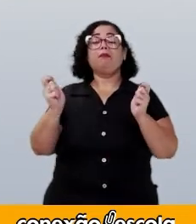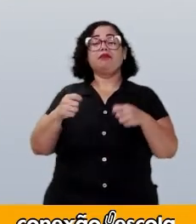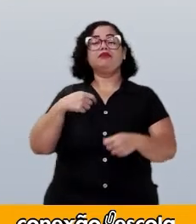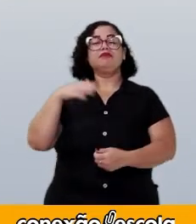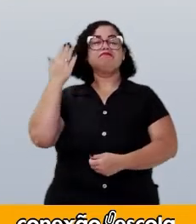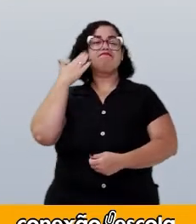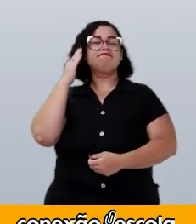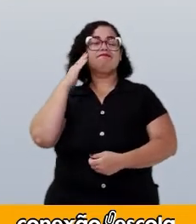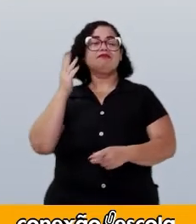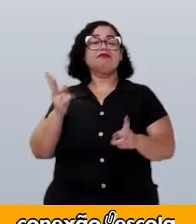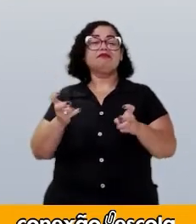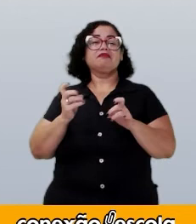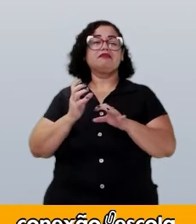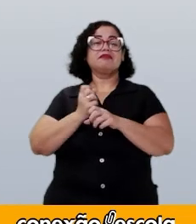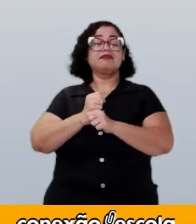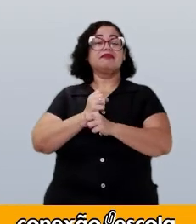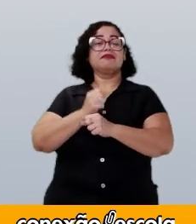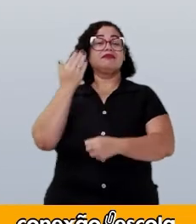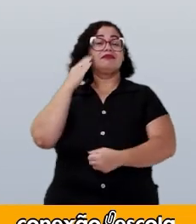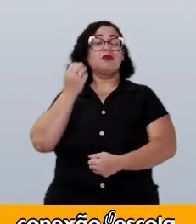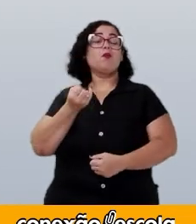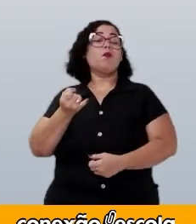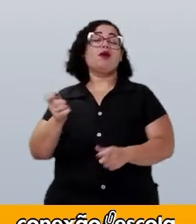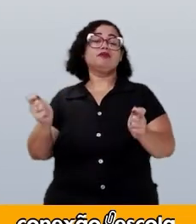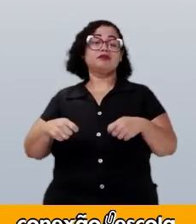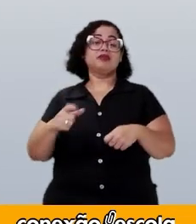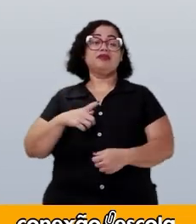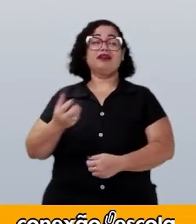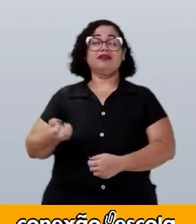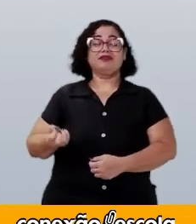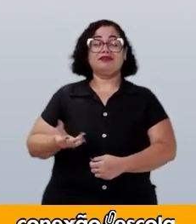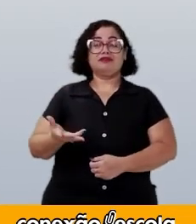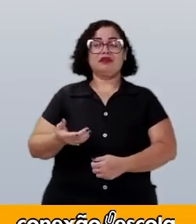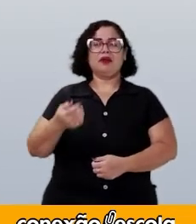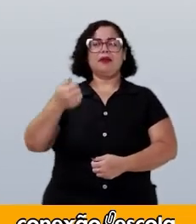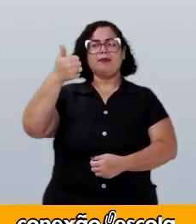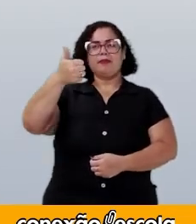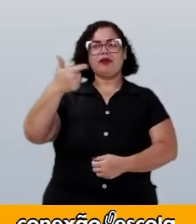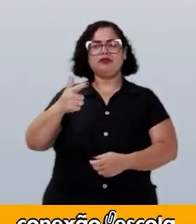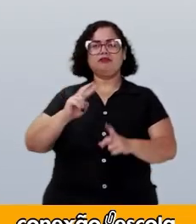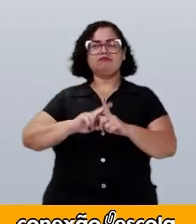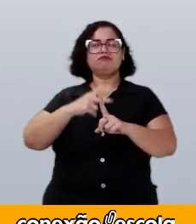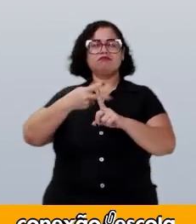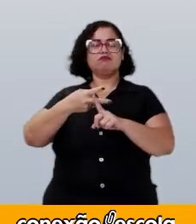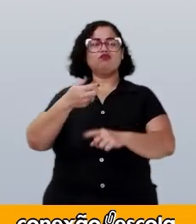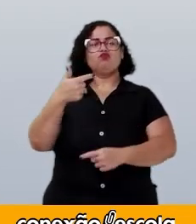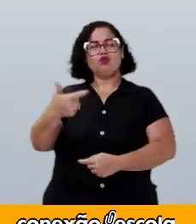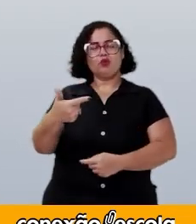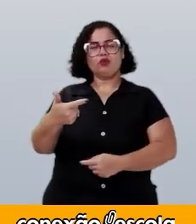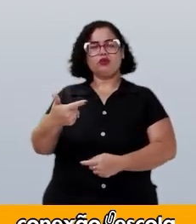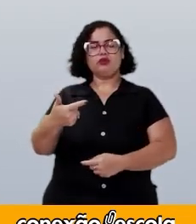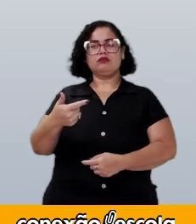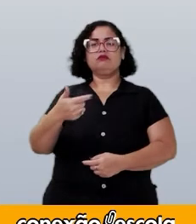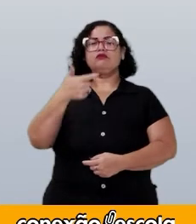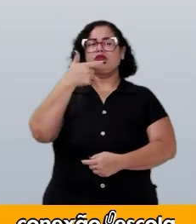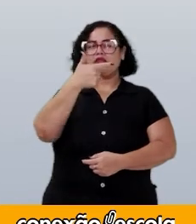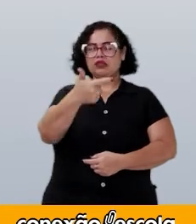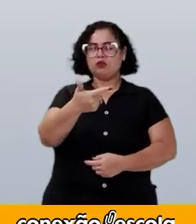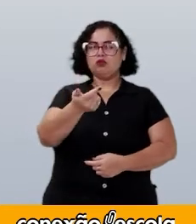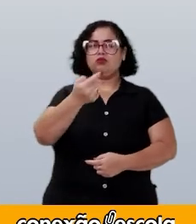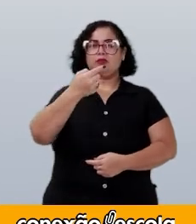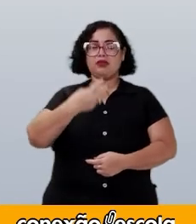será a quantidade de cubinhos que haverá nela. Pois da primeira para a segunda eu aumentei 2. Da segunda